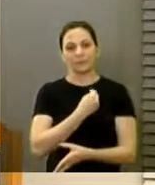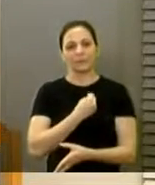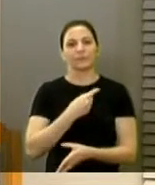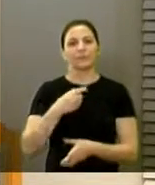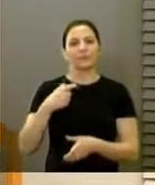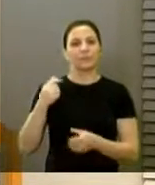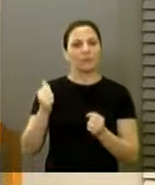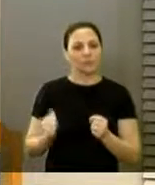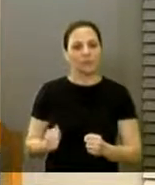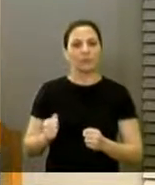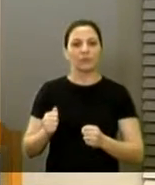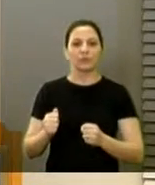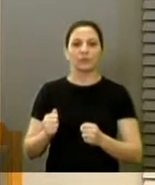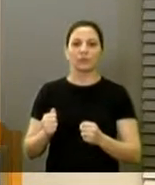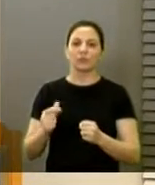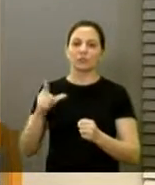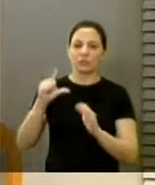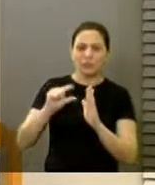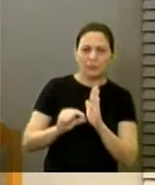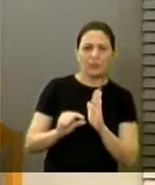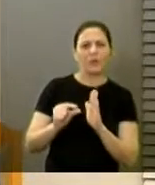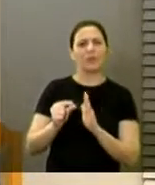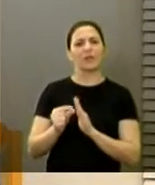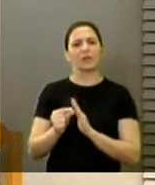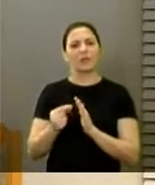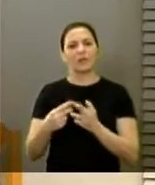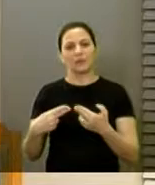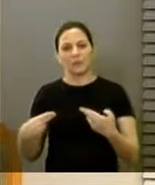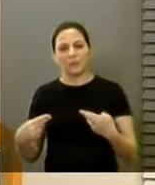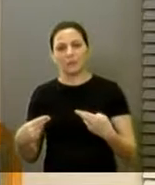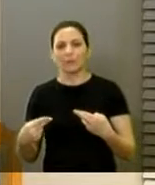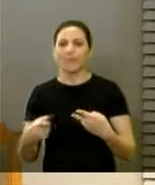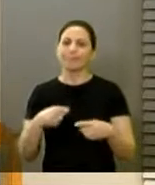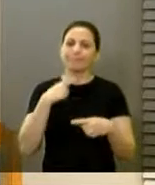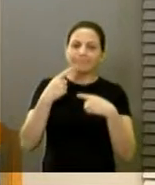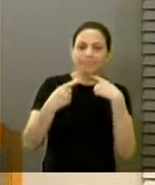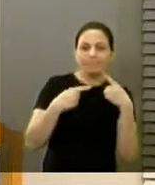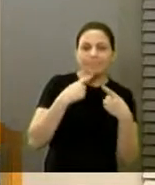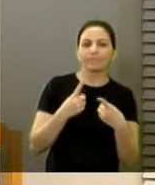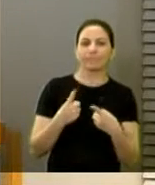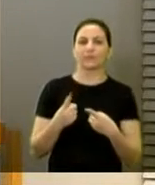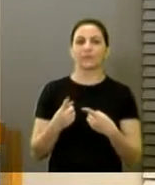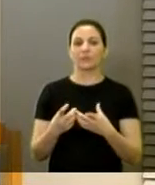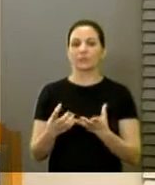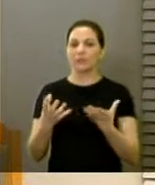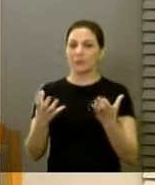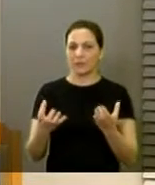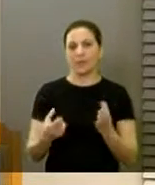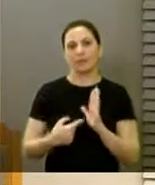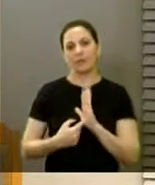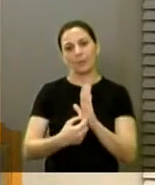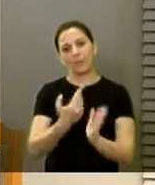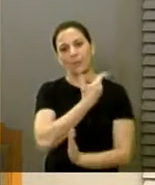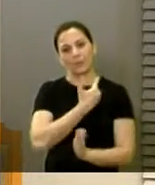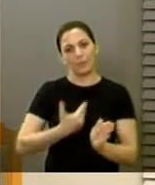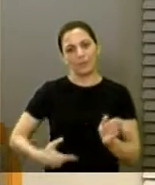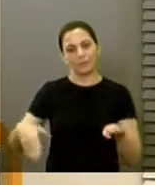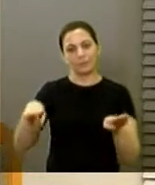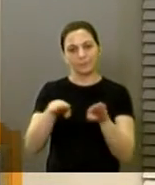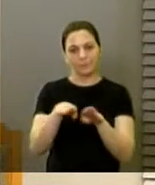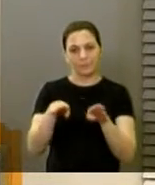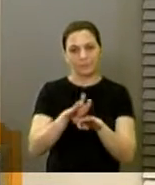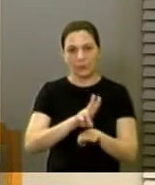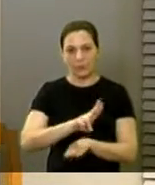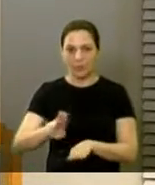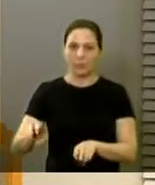nós vamos poder dirimir todas as nossas dúvidas e eu quero deixar aqui publicamente também em